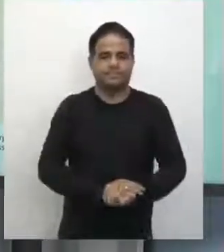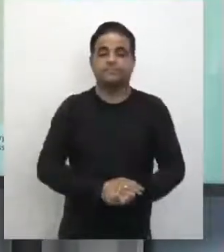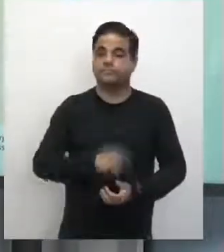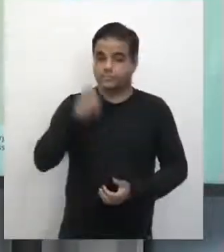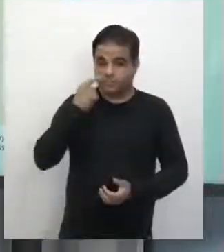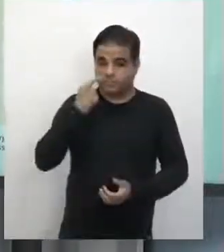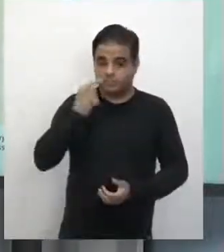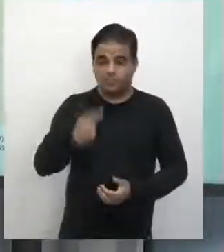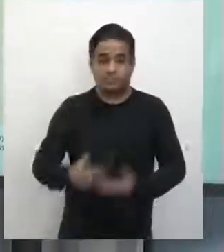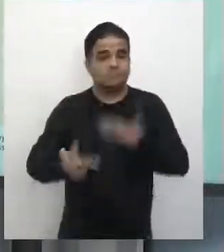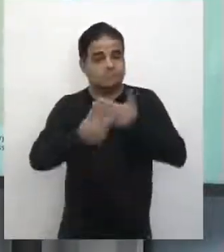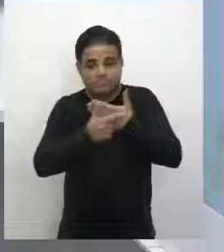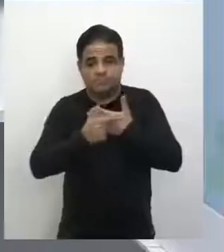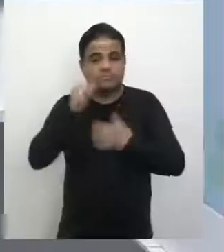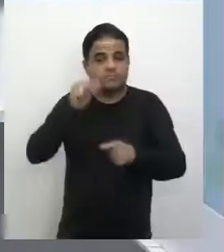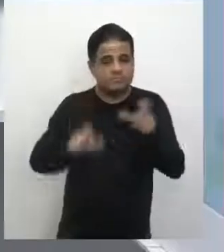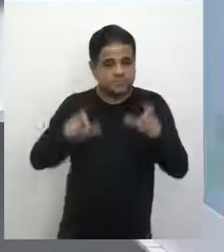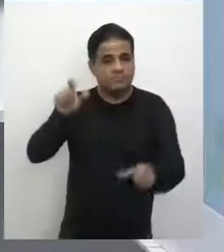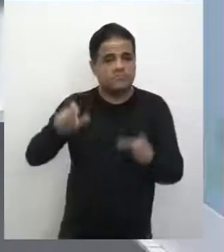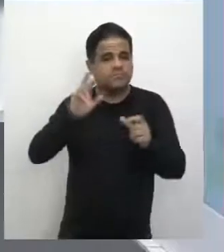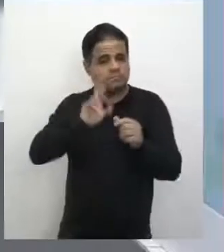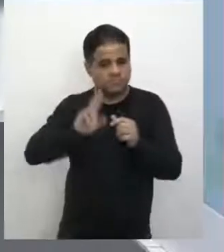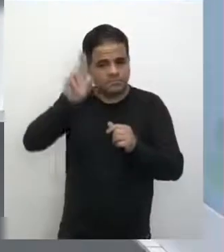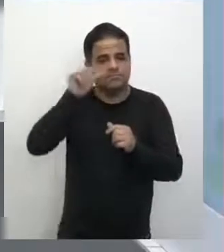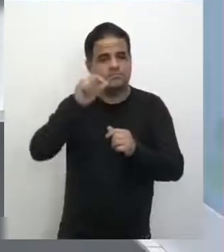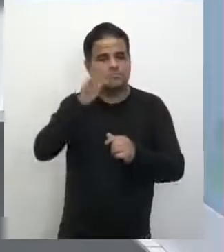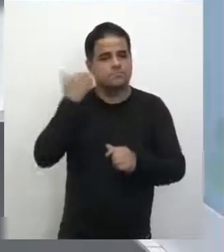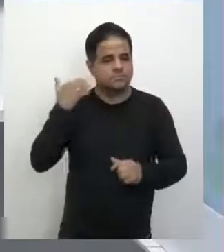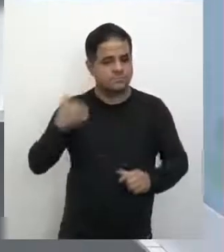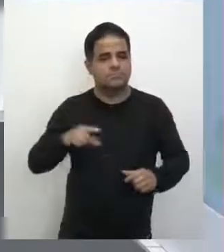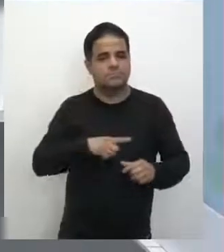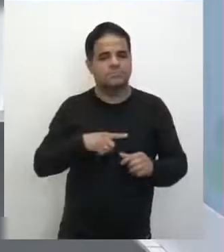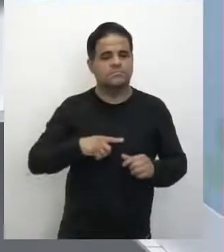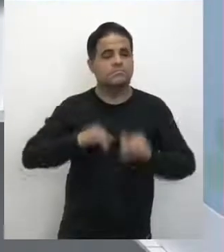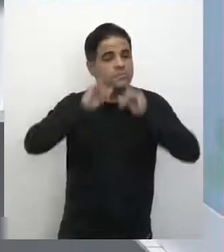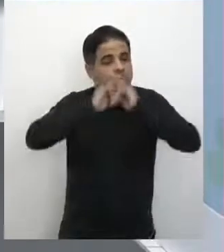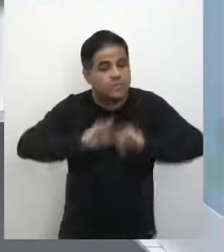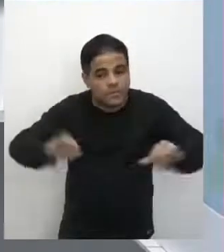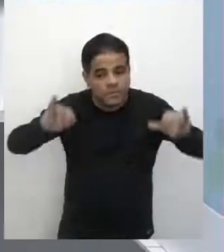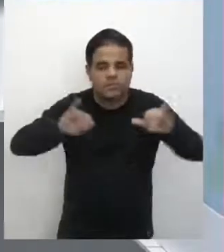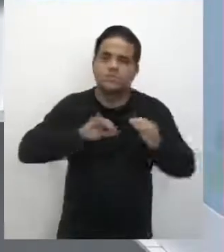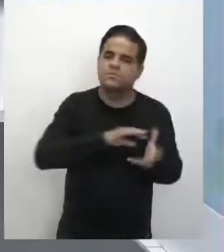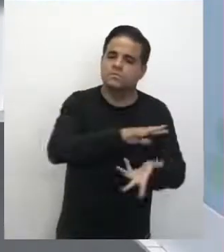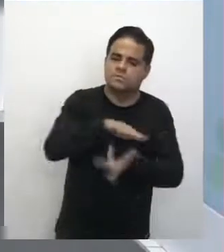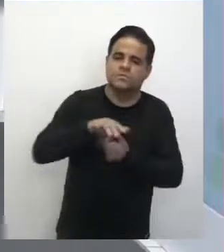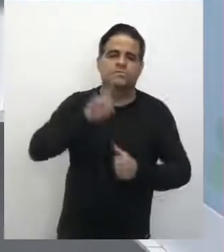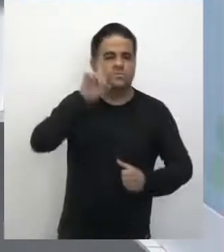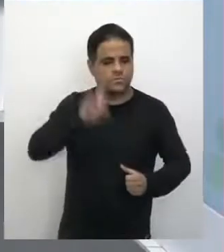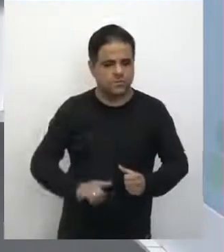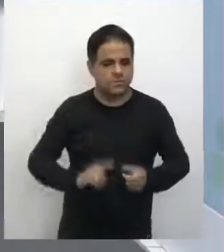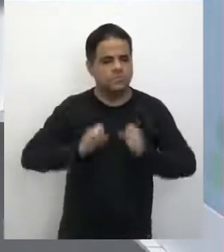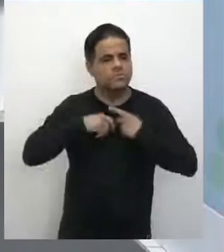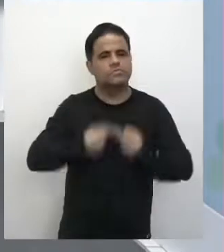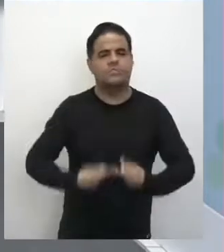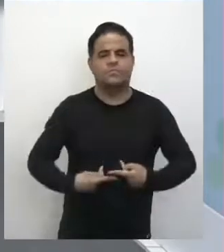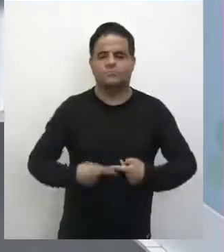o papel das mulheres, o papel importante das mulheres na questão da Declaração Universal dos Direitos Humanos. Vamos